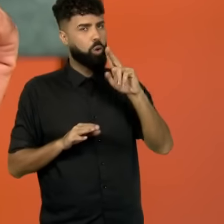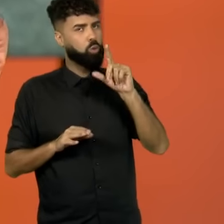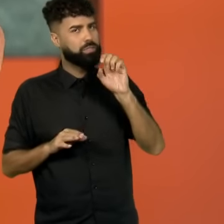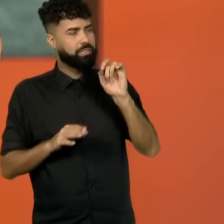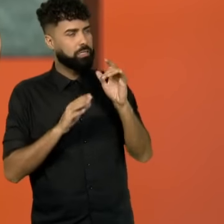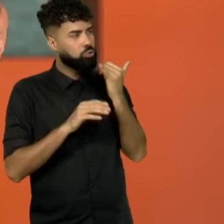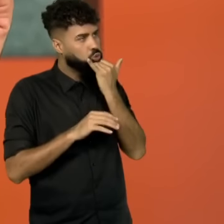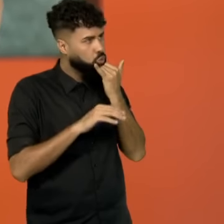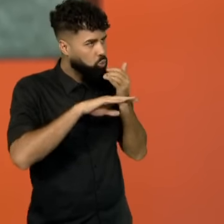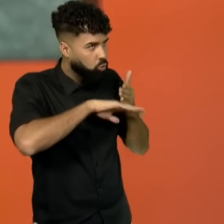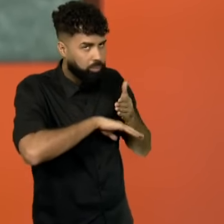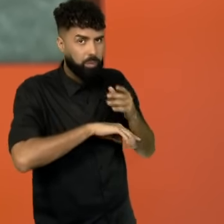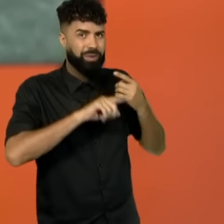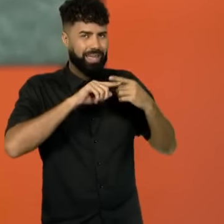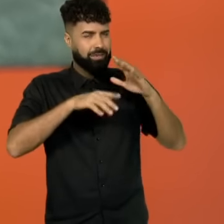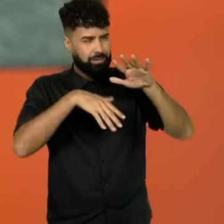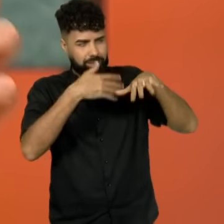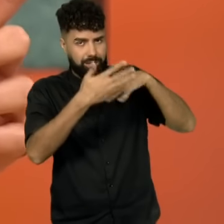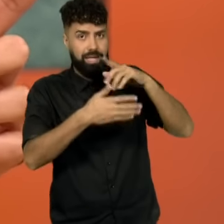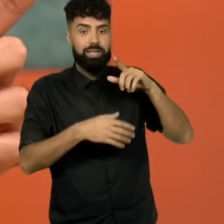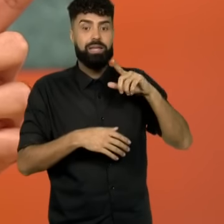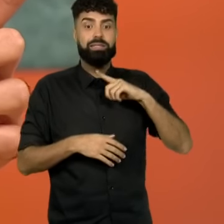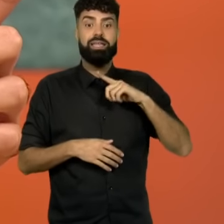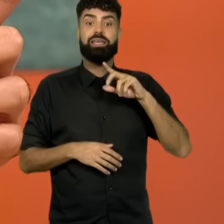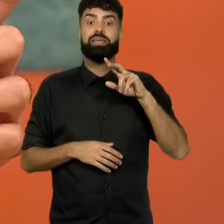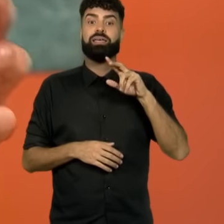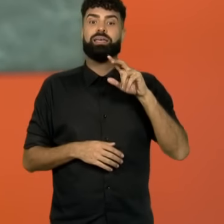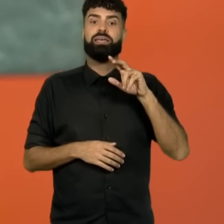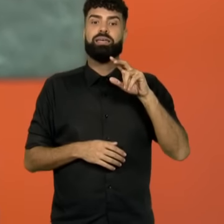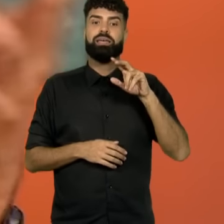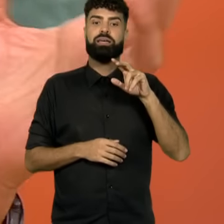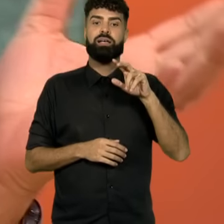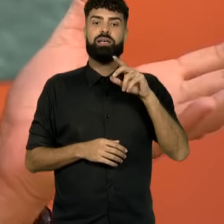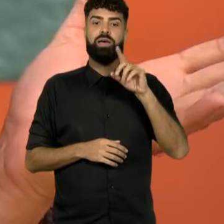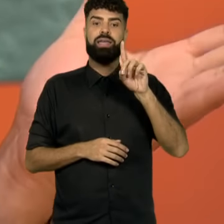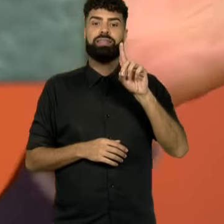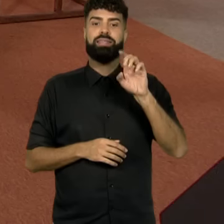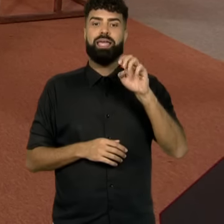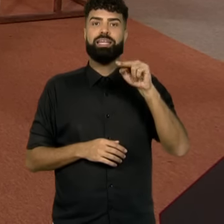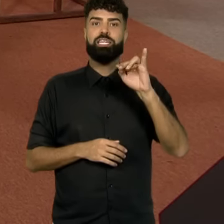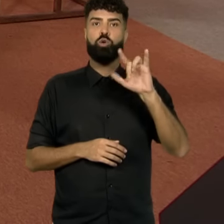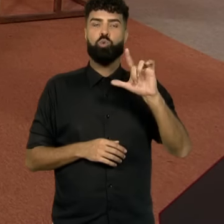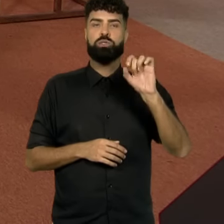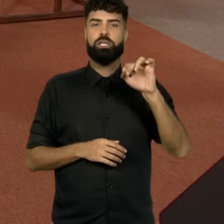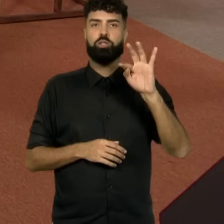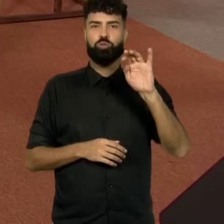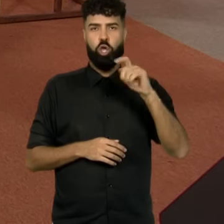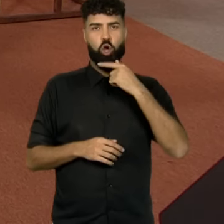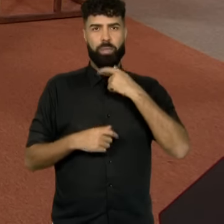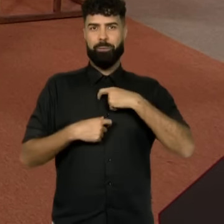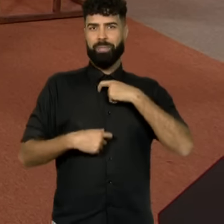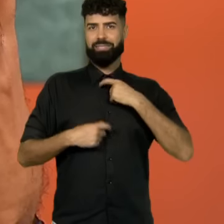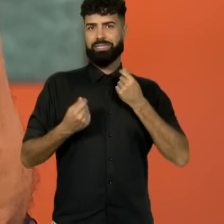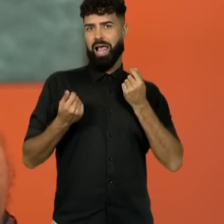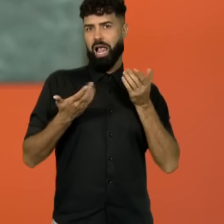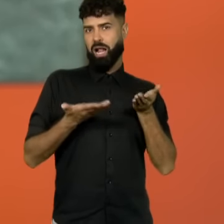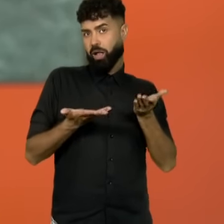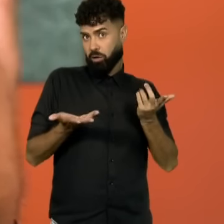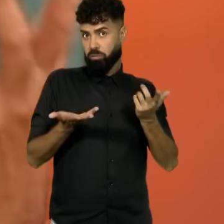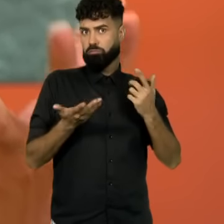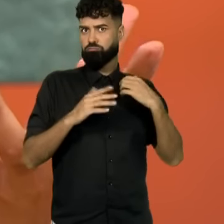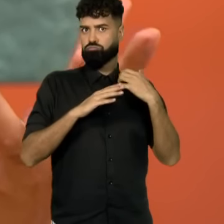verdade, havia, no meio disso, o Benil Santos... Que era uma empresa, Benil. Você conheceu o Benil? Então, o Benil,